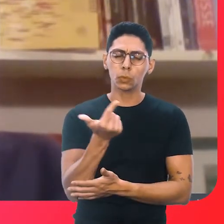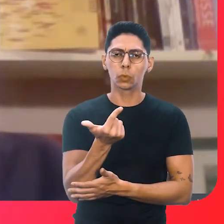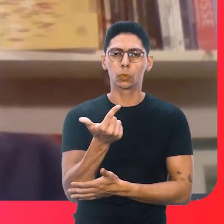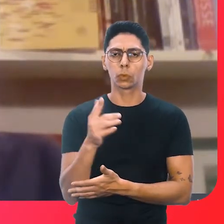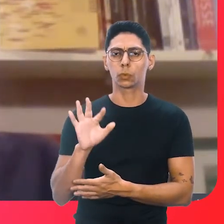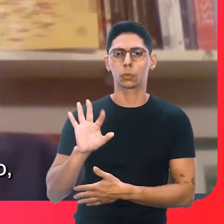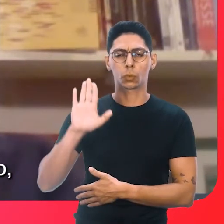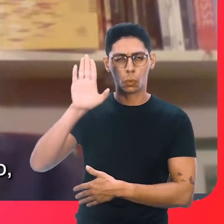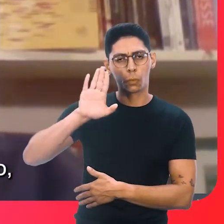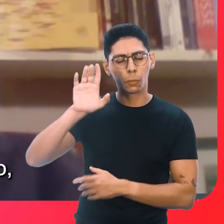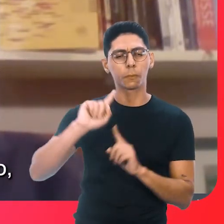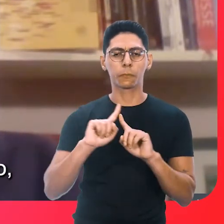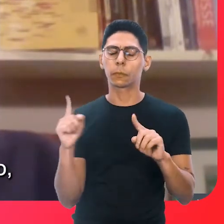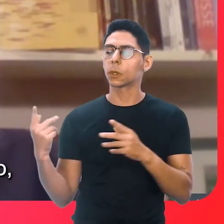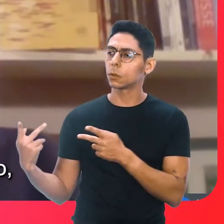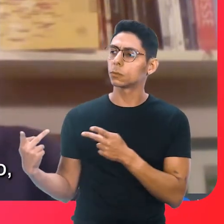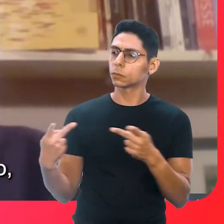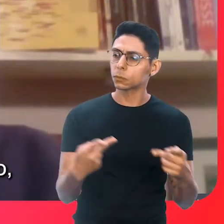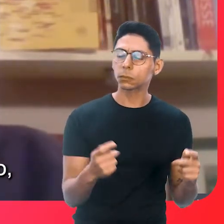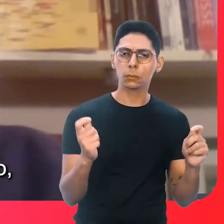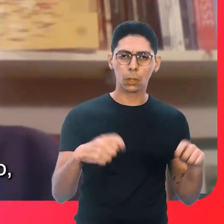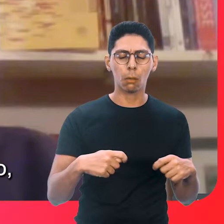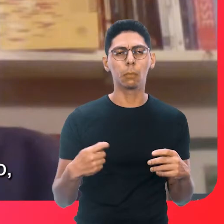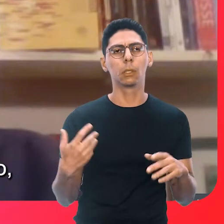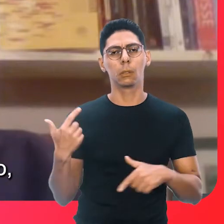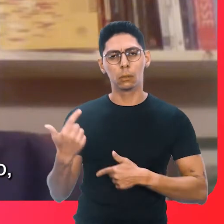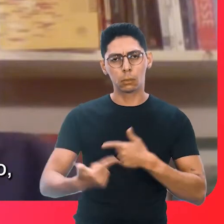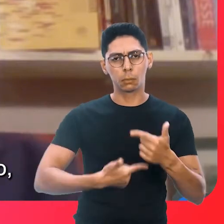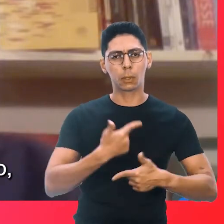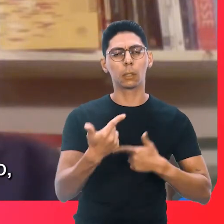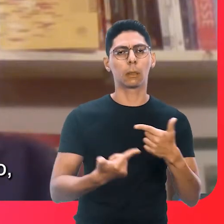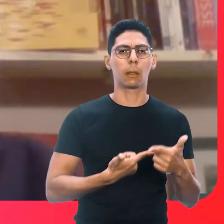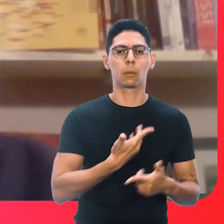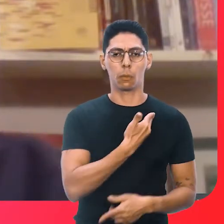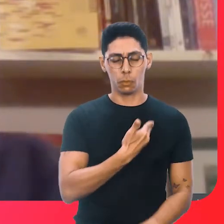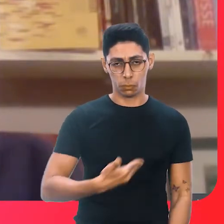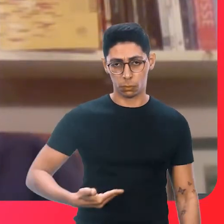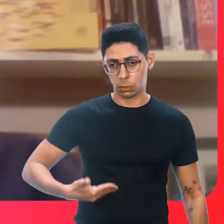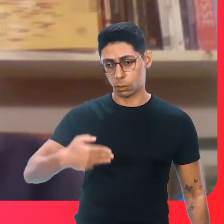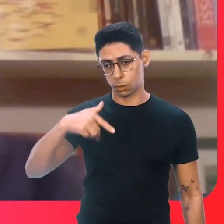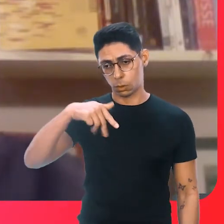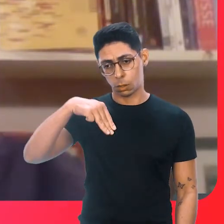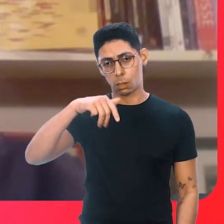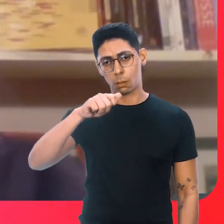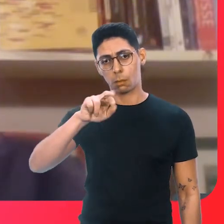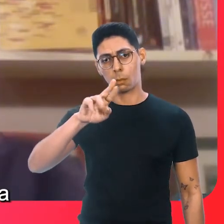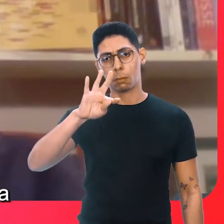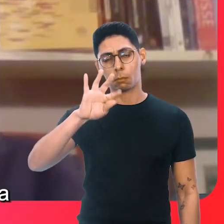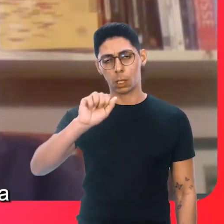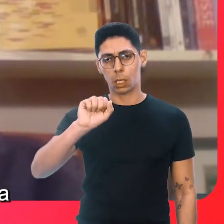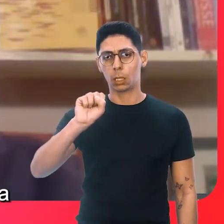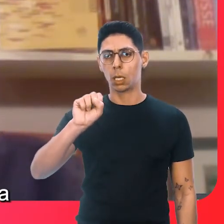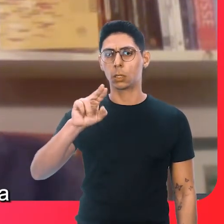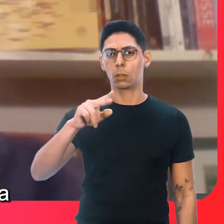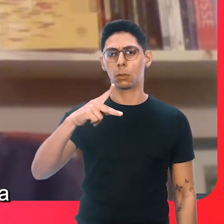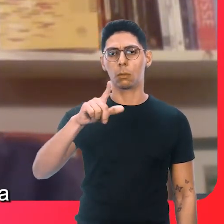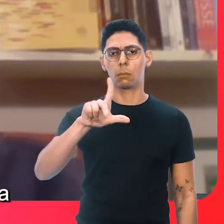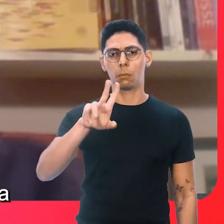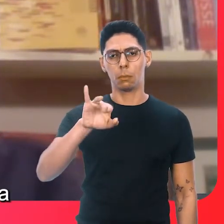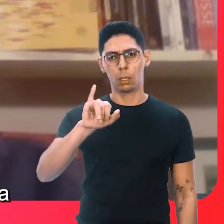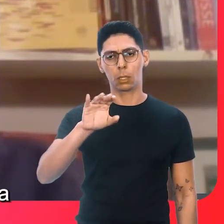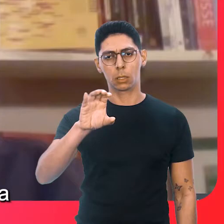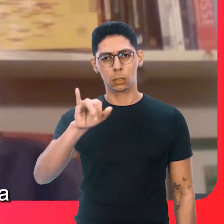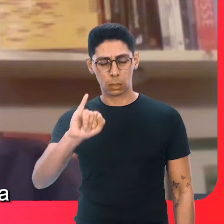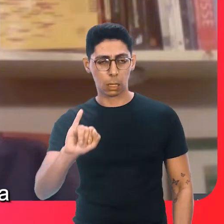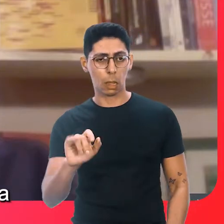mas eu fui convidado, então, para trabalhar aqui em São Paulo, no governo da Marta Suplicy. Então, eu fui trabalhar, justamente não existia